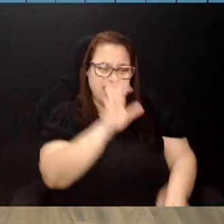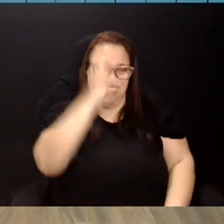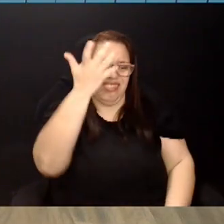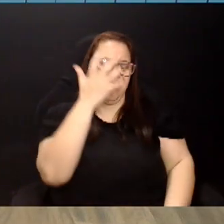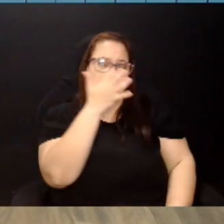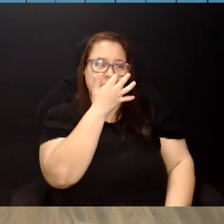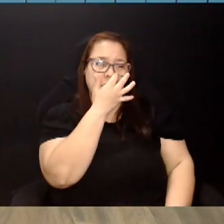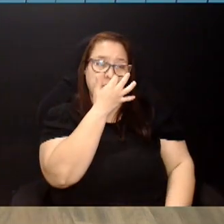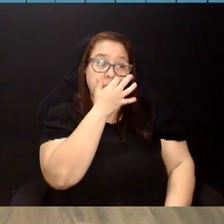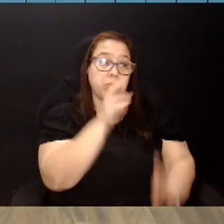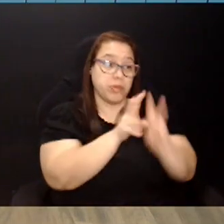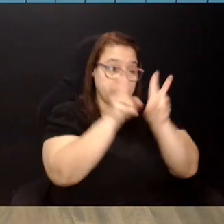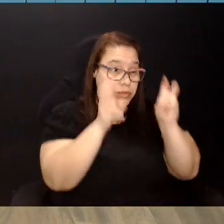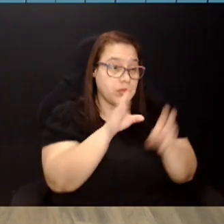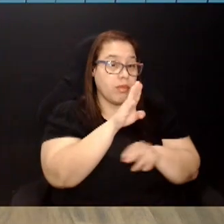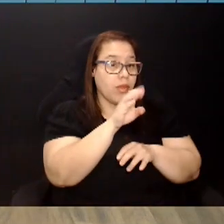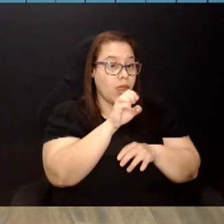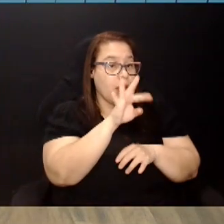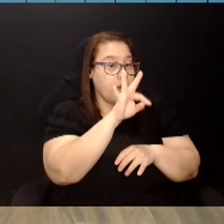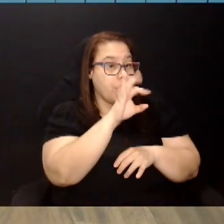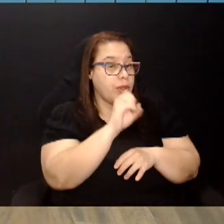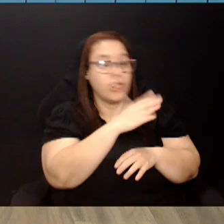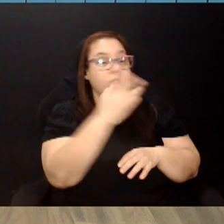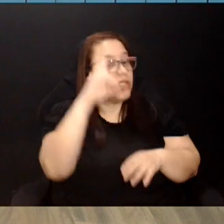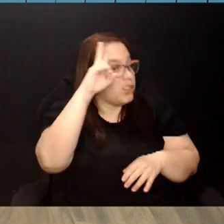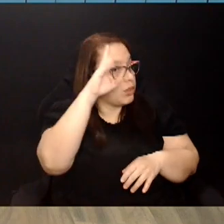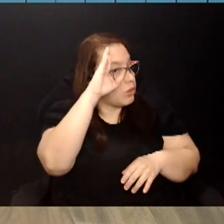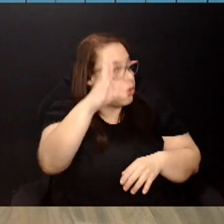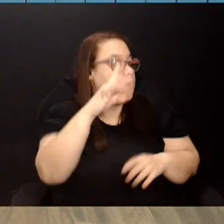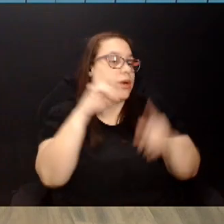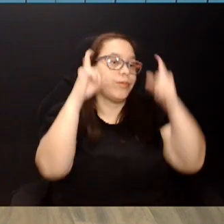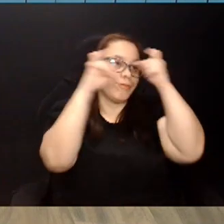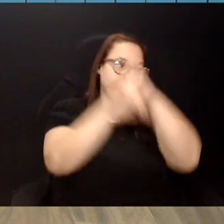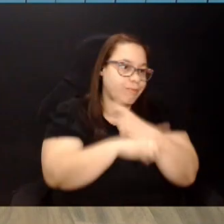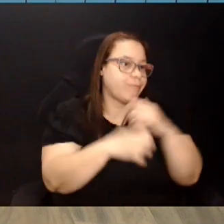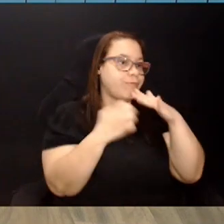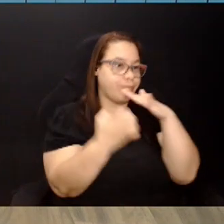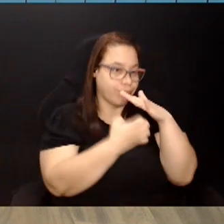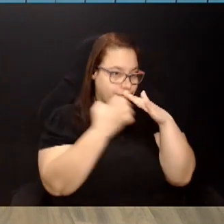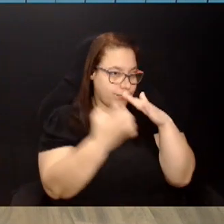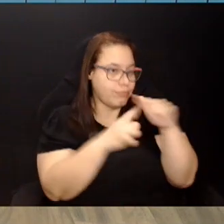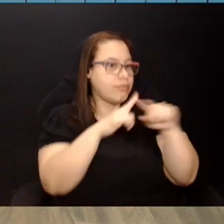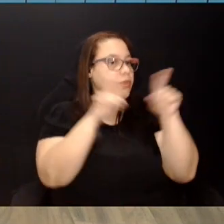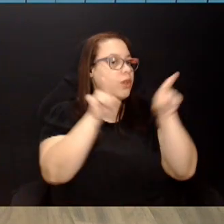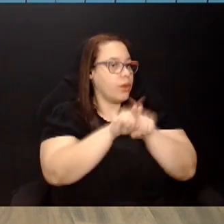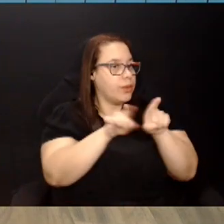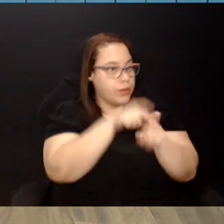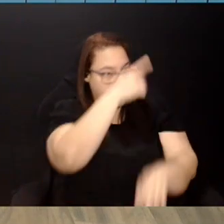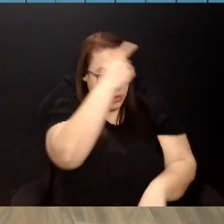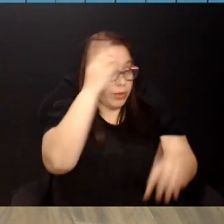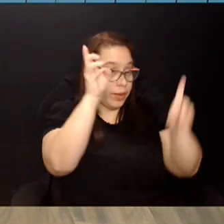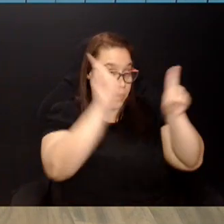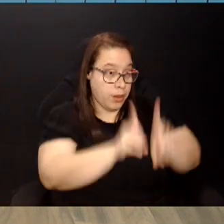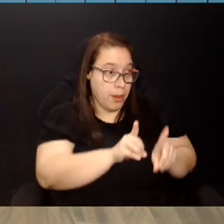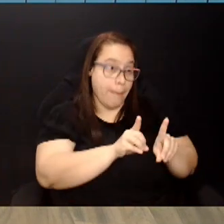sobre isso, Beto, qual que é o principal desafio das empresas, mas também das pessoas com deficiência?